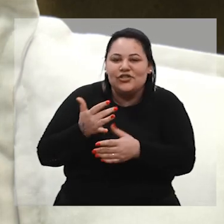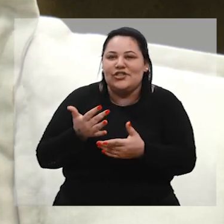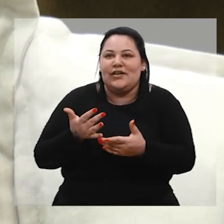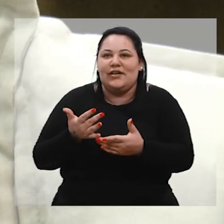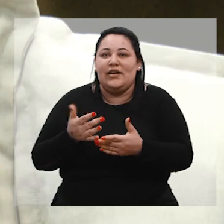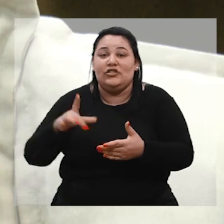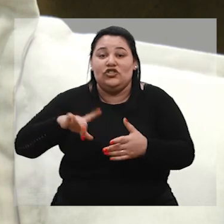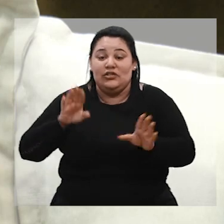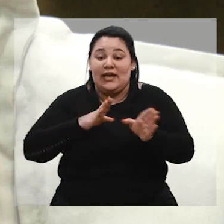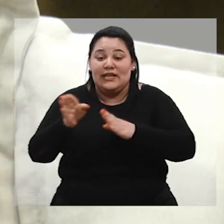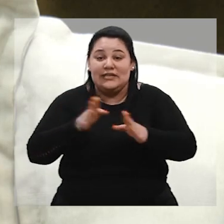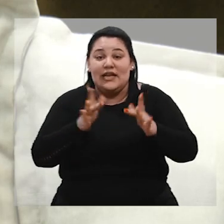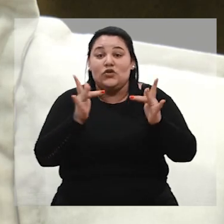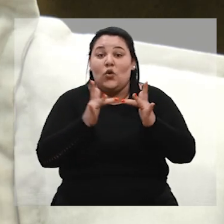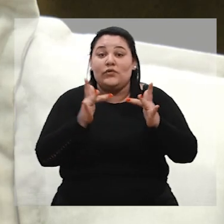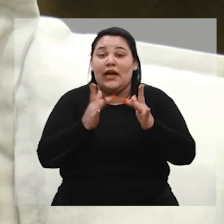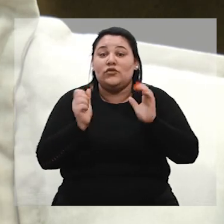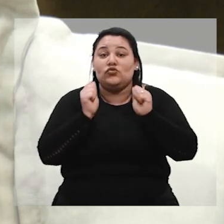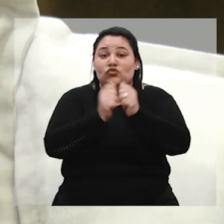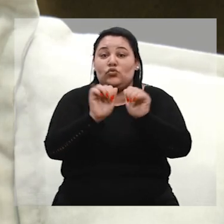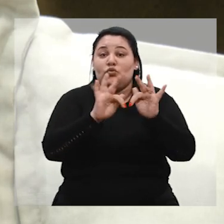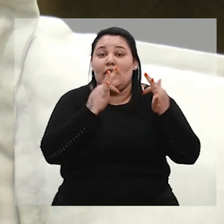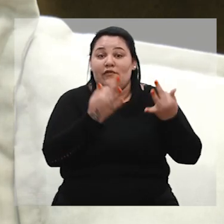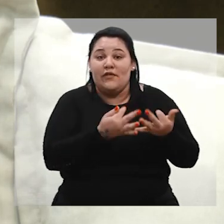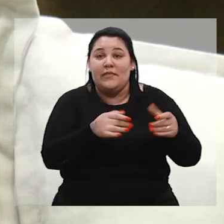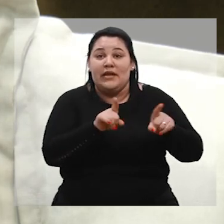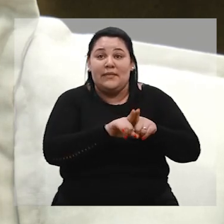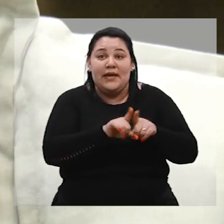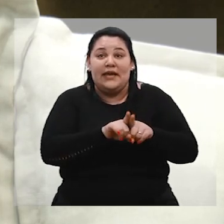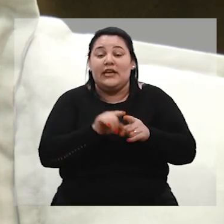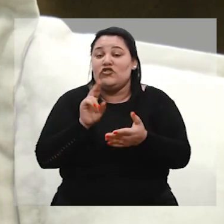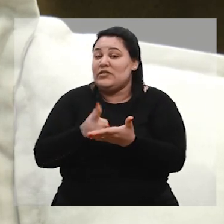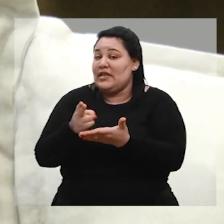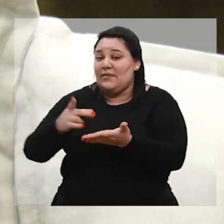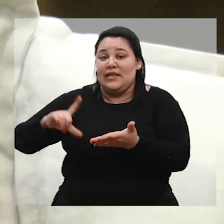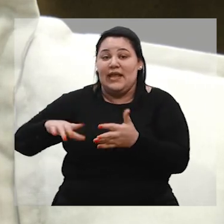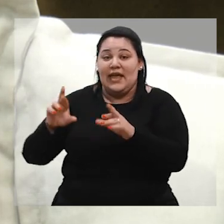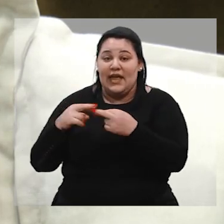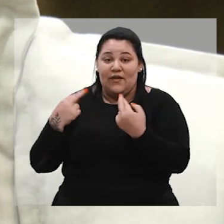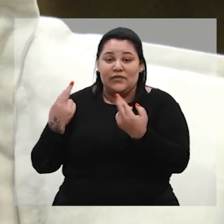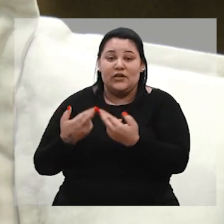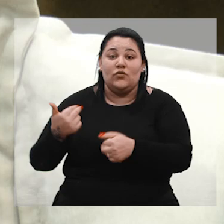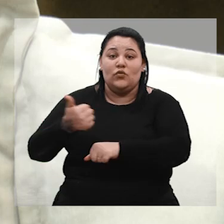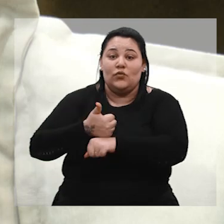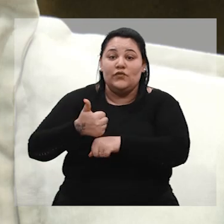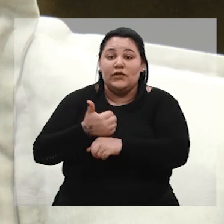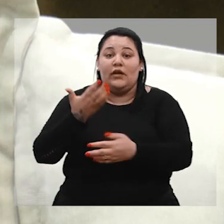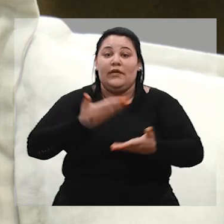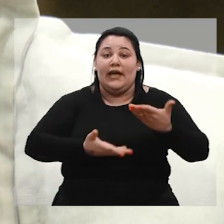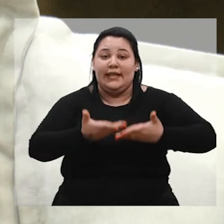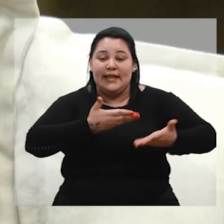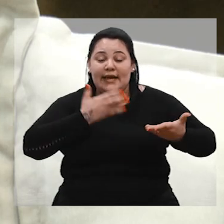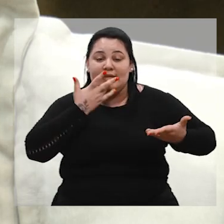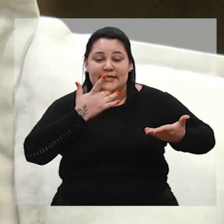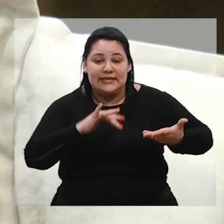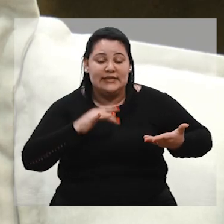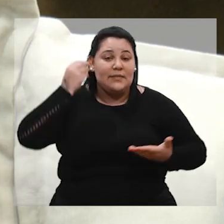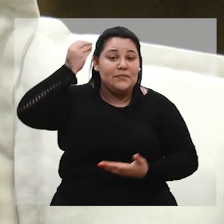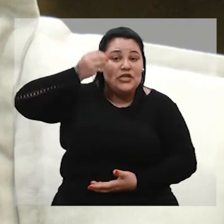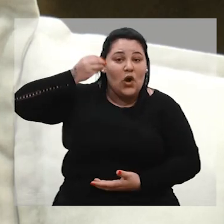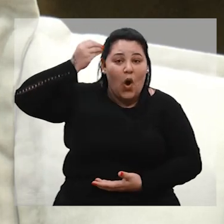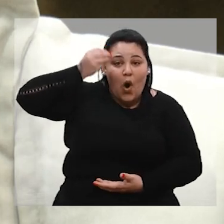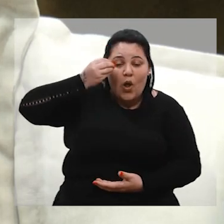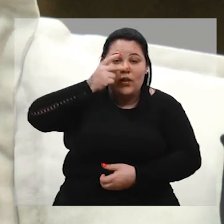fazer outra forma. A gente também tem um grande acesso com as famílias, então a gente tem reuniões com